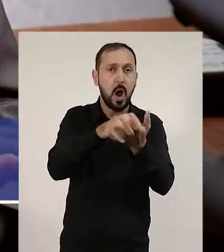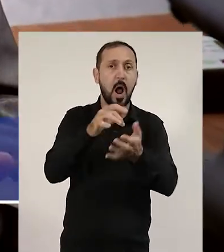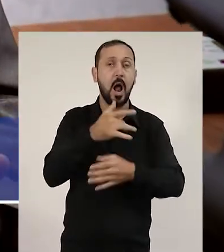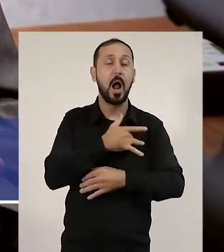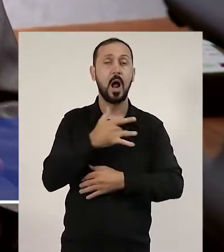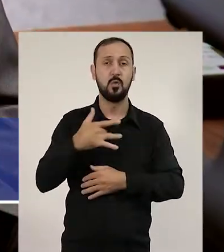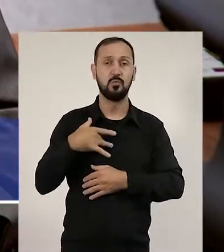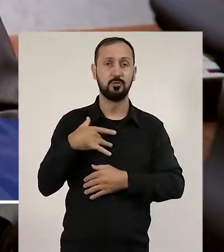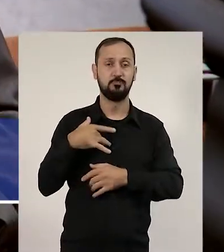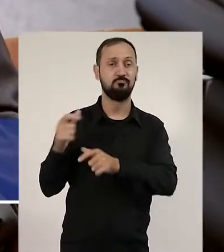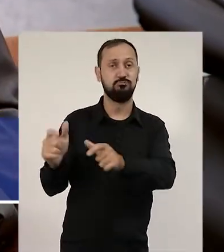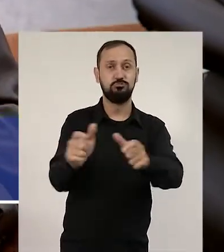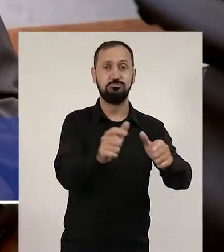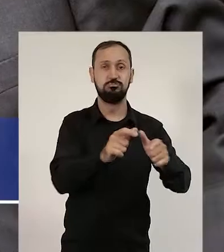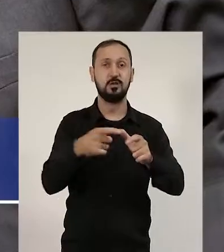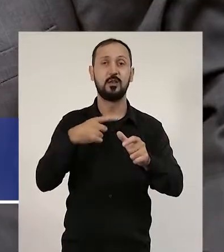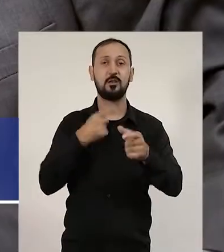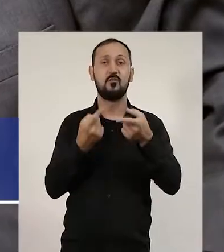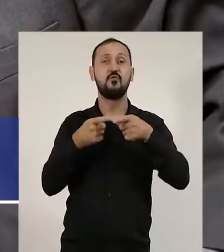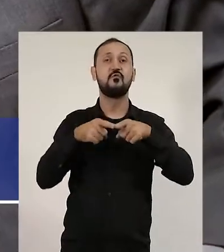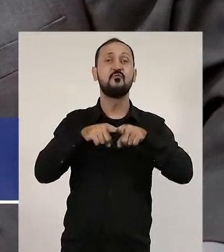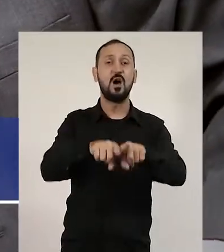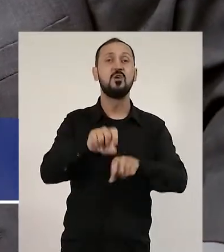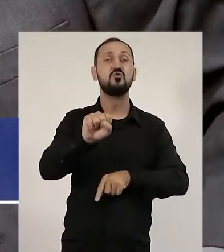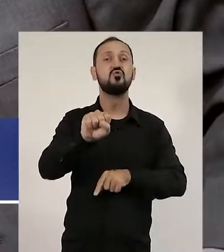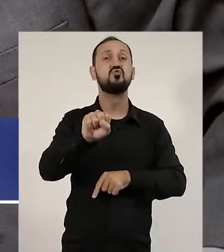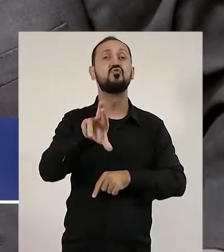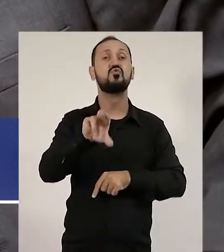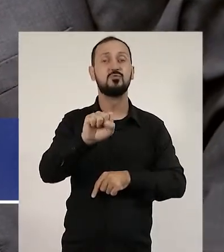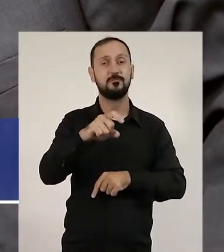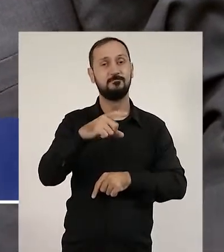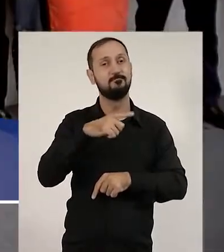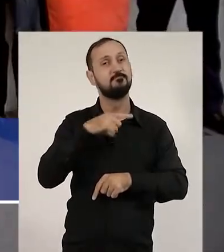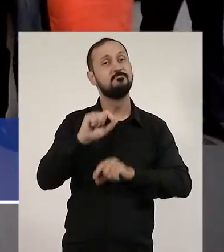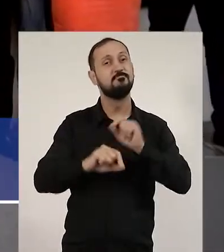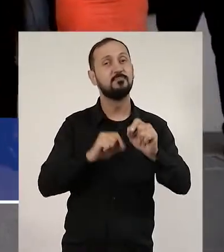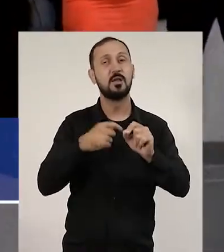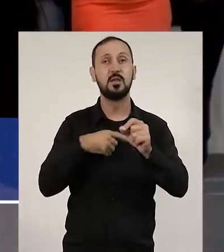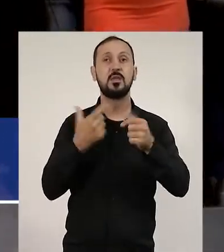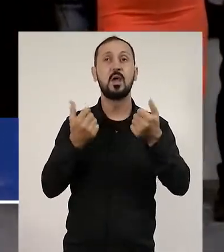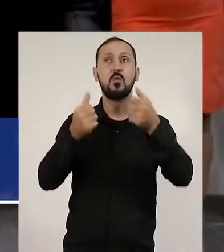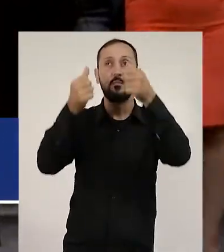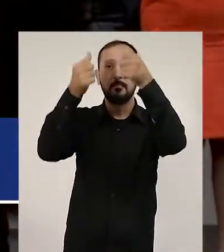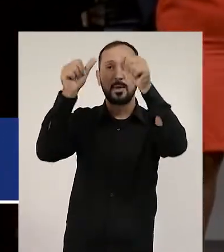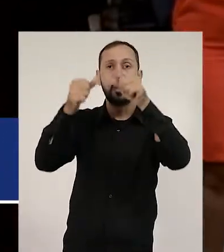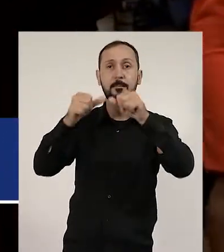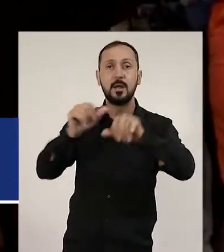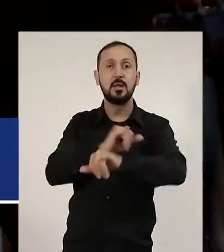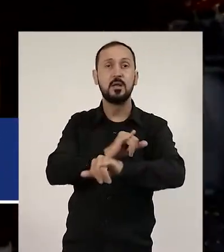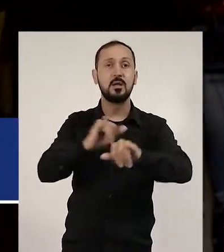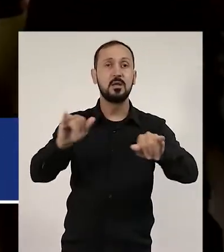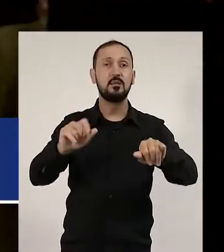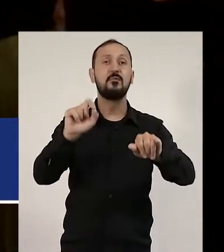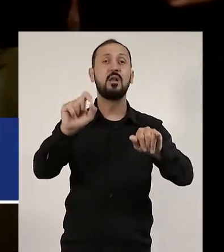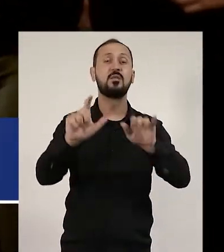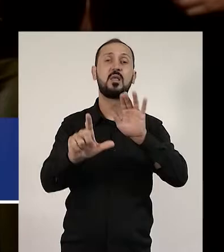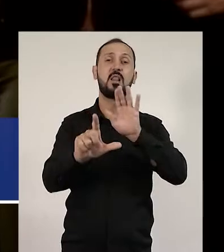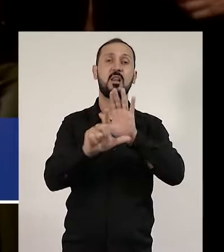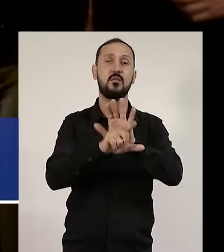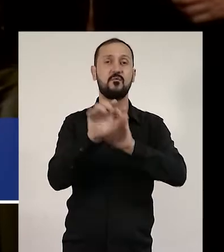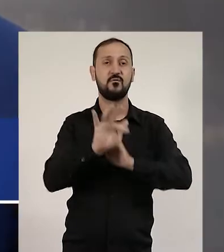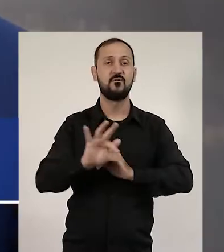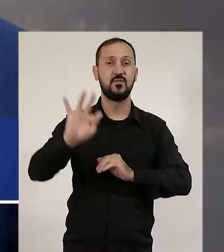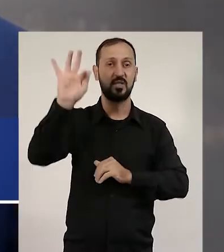de saúde que tenha o convênio com o SUS tenham ali um cartaz falando de uma lei federal que